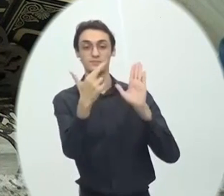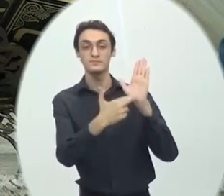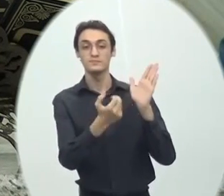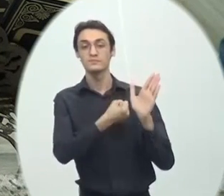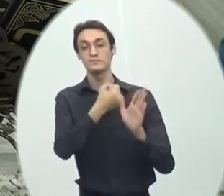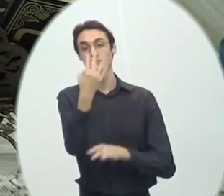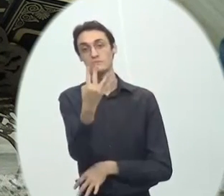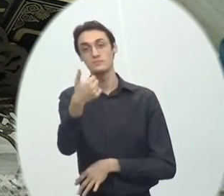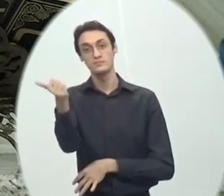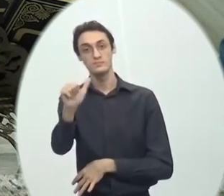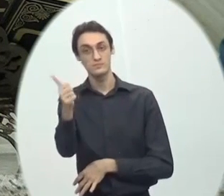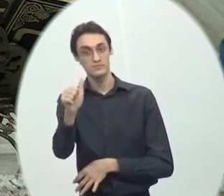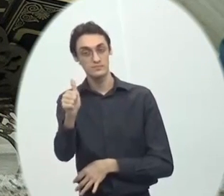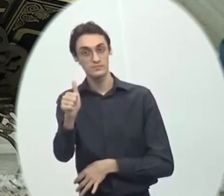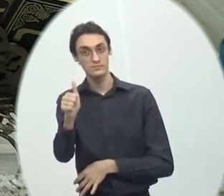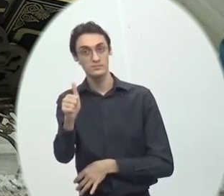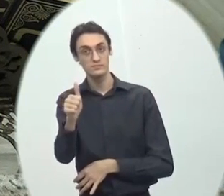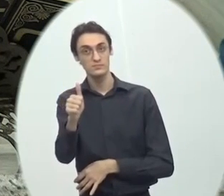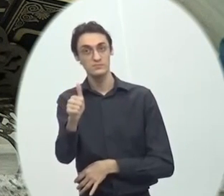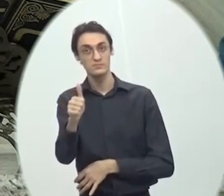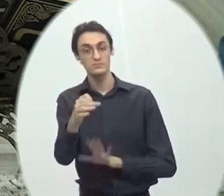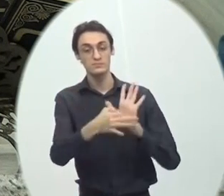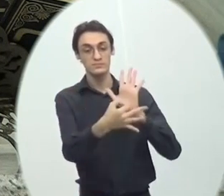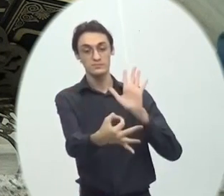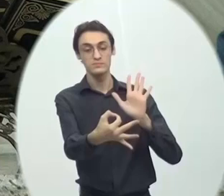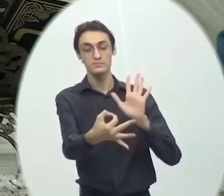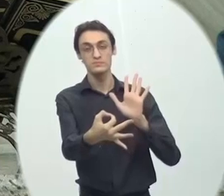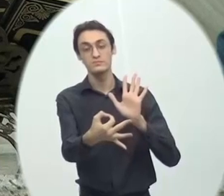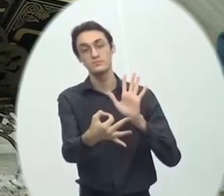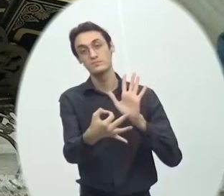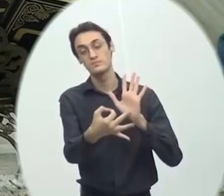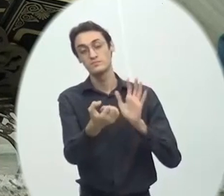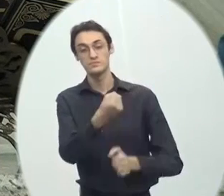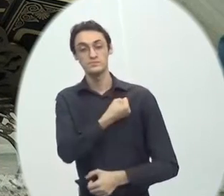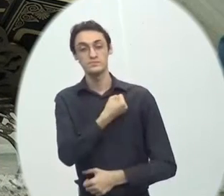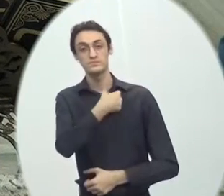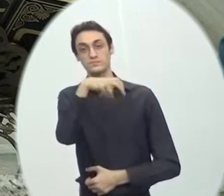Requerimento 411, indicações